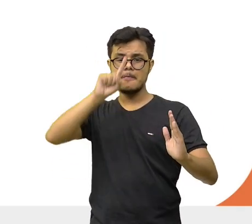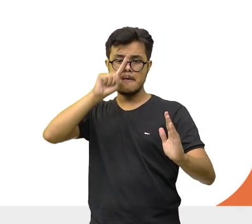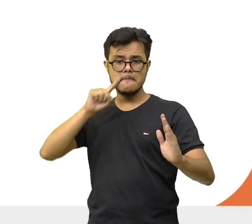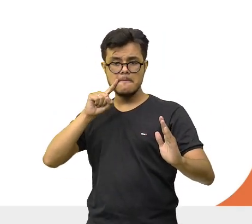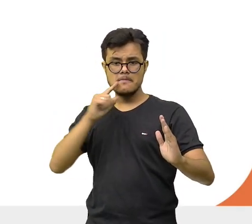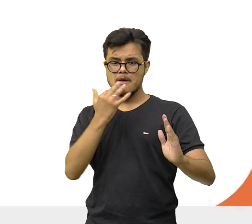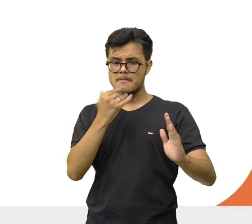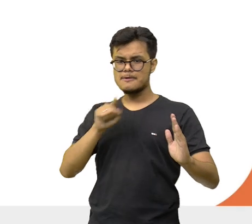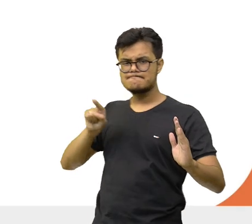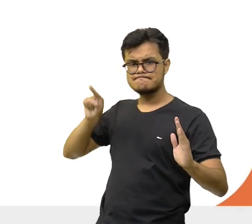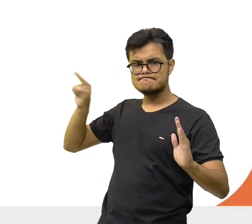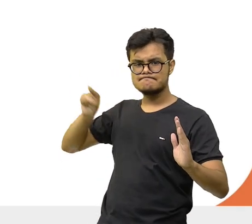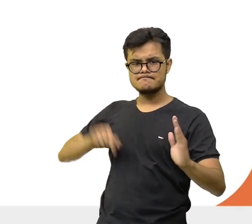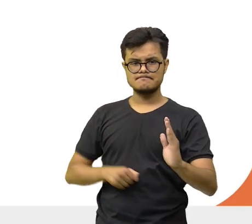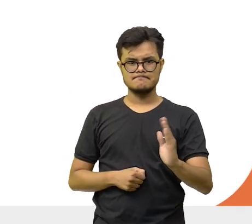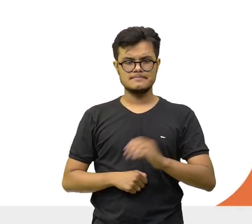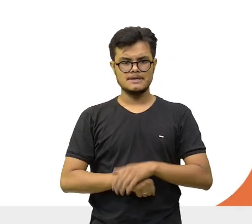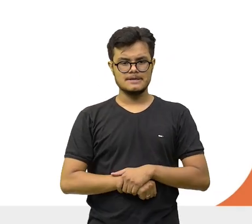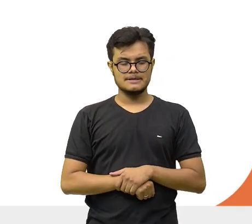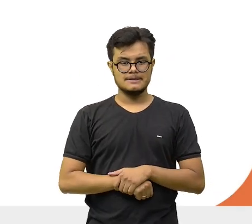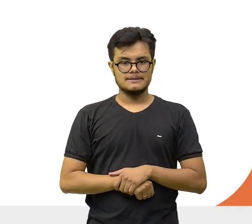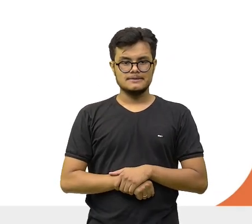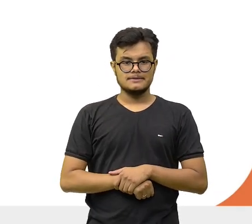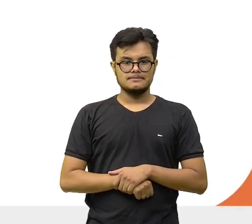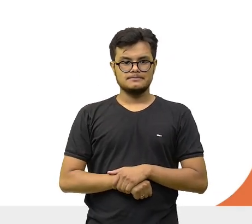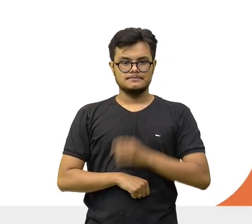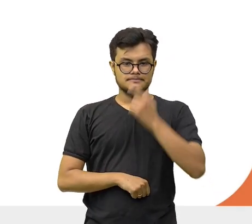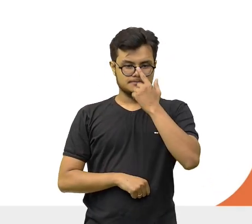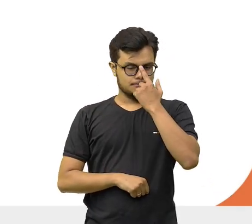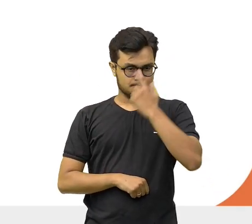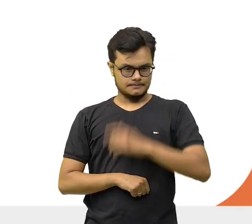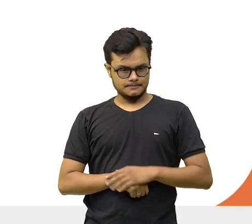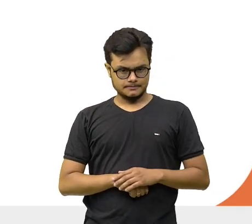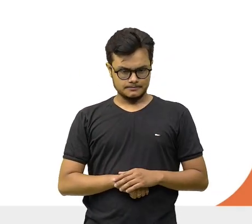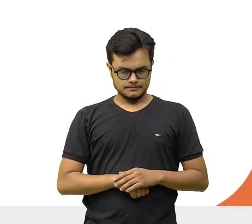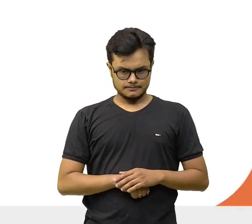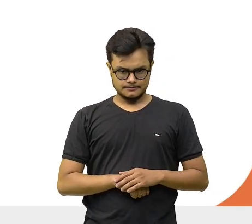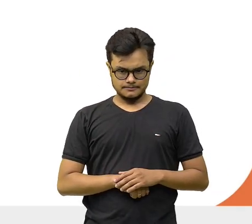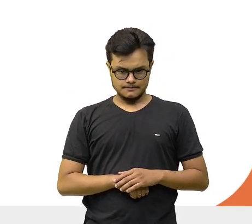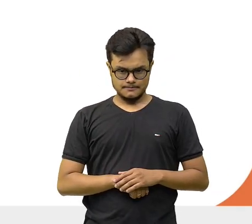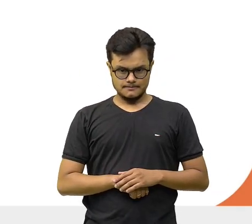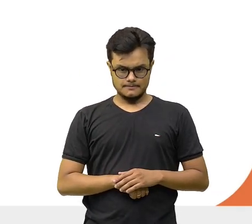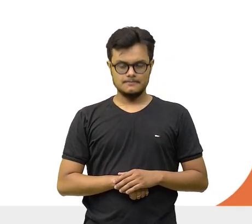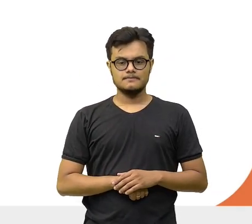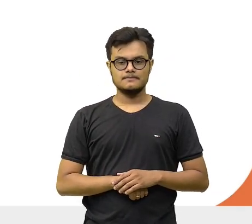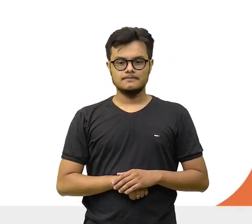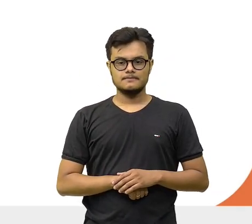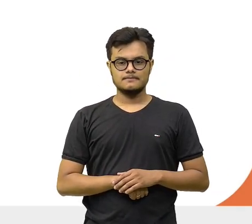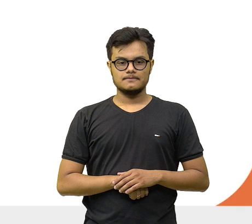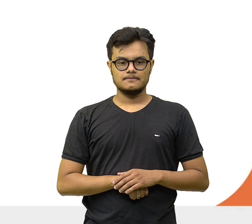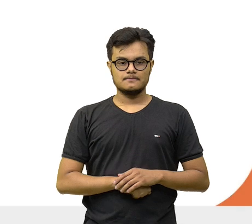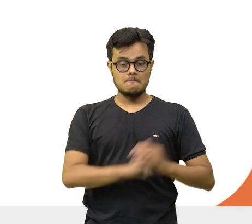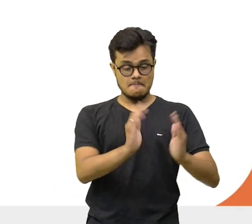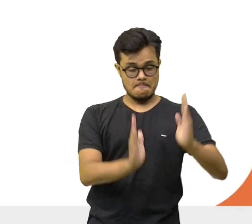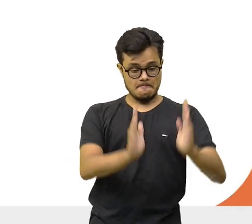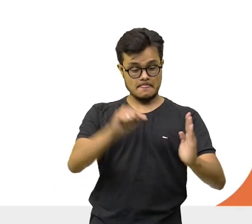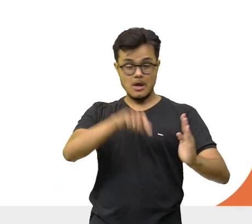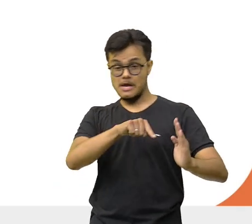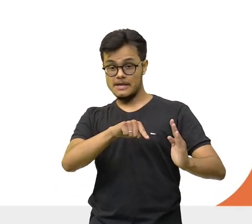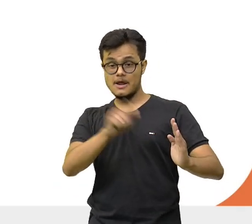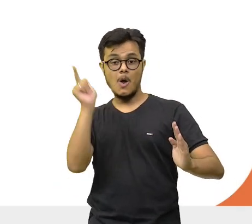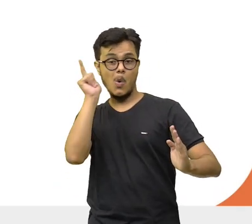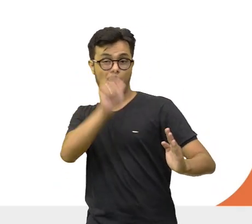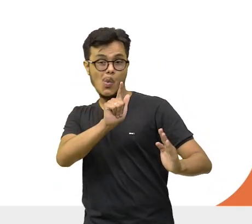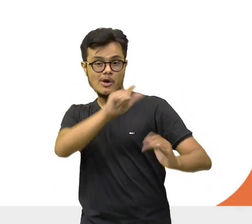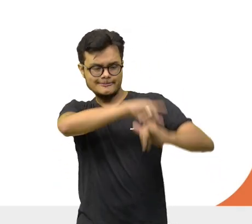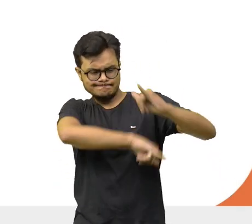da seta, e essa outra região aí, ela é para a realização do trabalho.